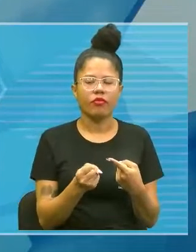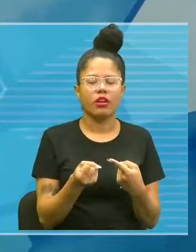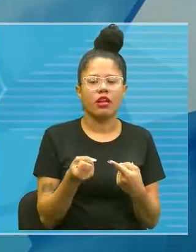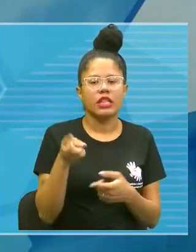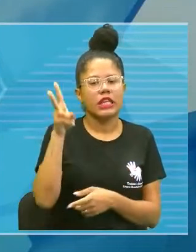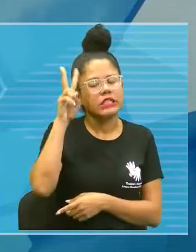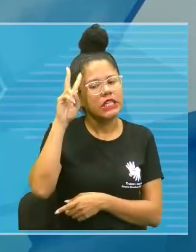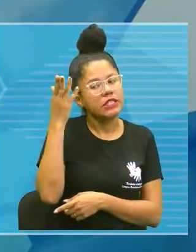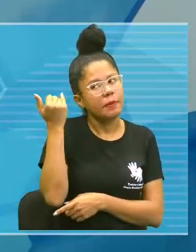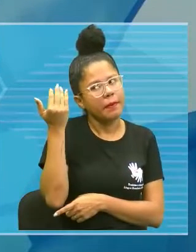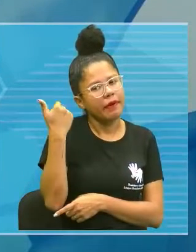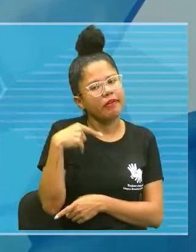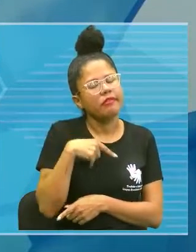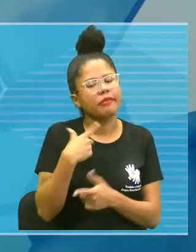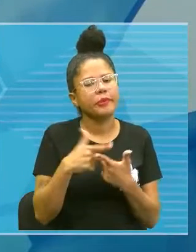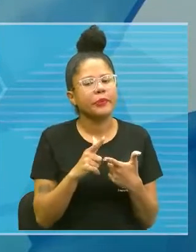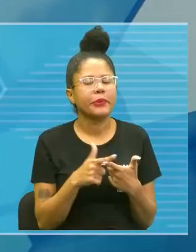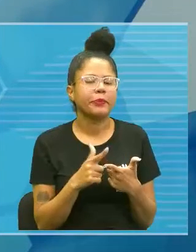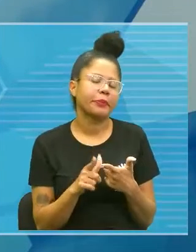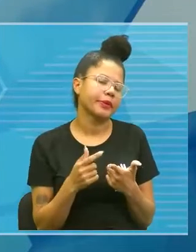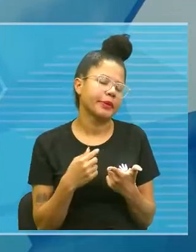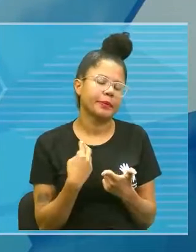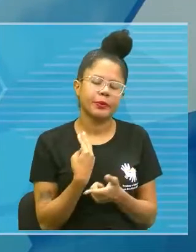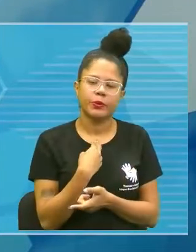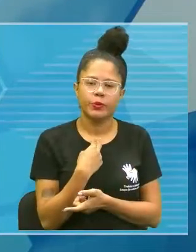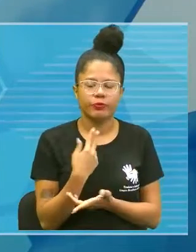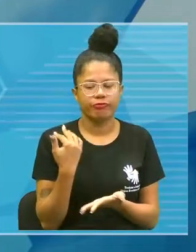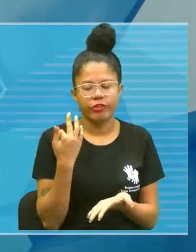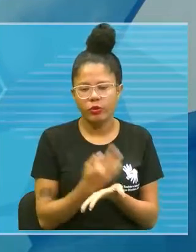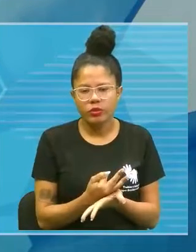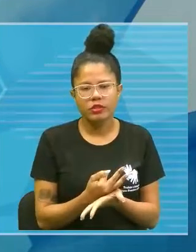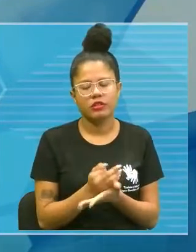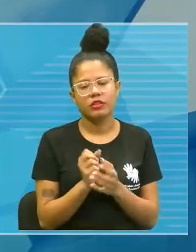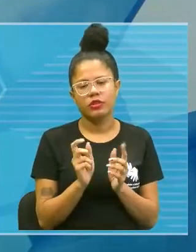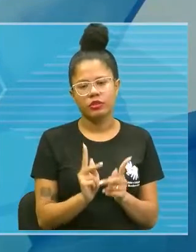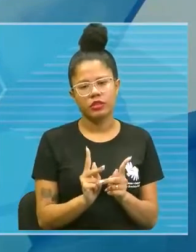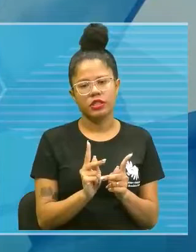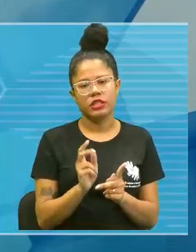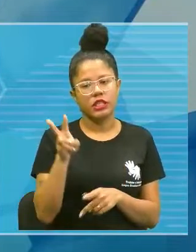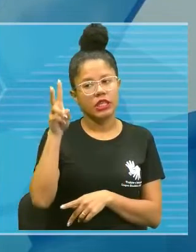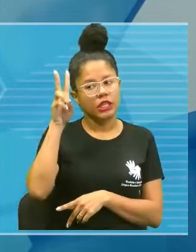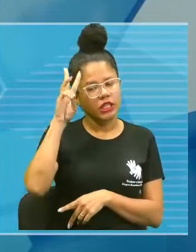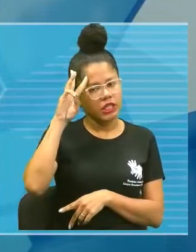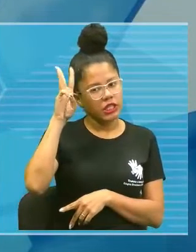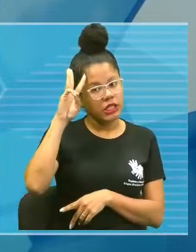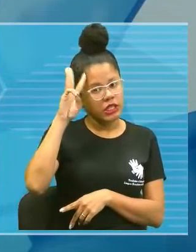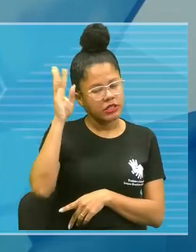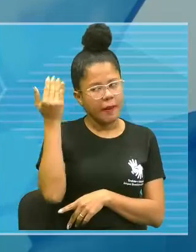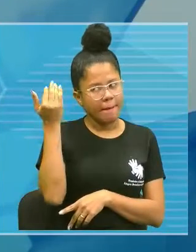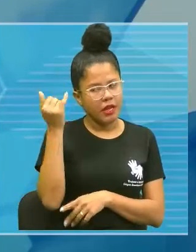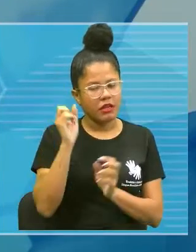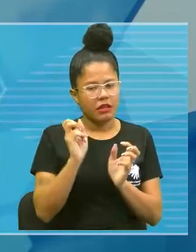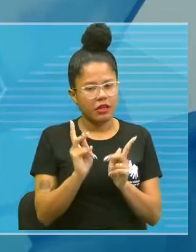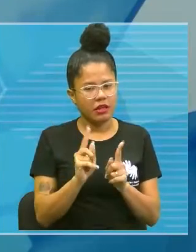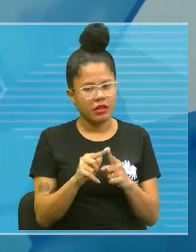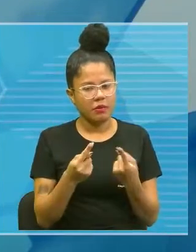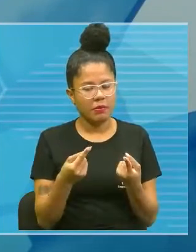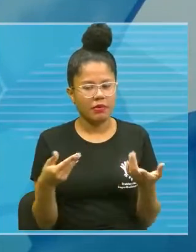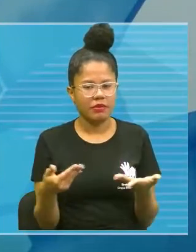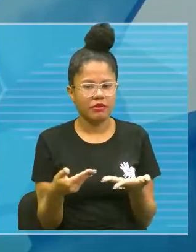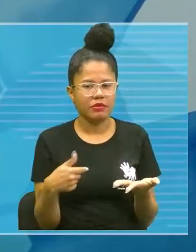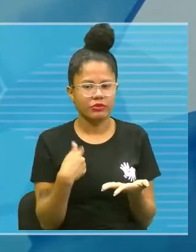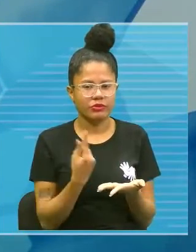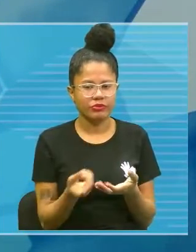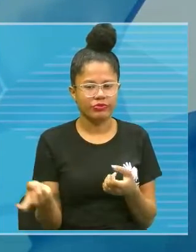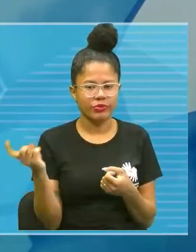tive um probleminha pessoal. Não pude comparecer aqui com vocês na tarde de terça-feira passada, né? Mas hoje estamos aqui